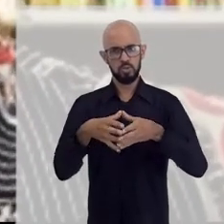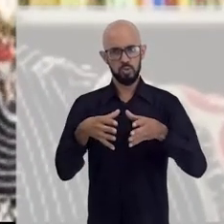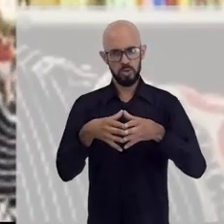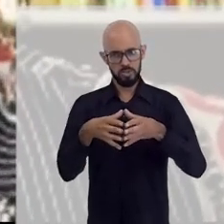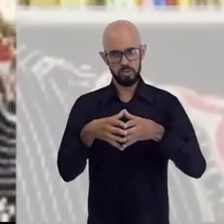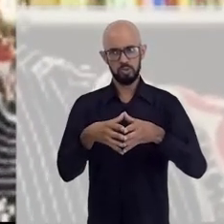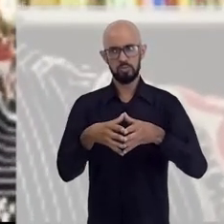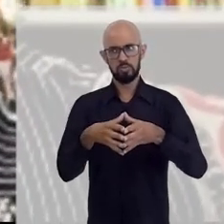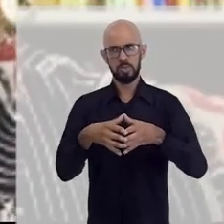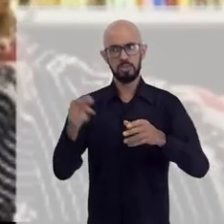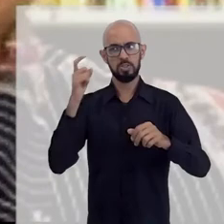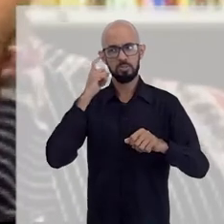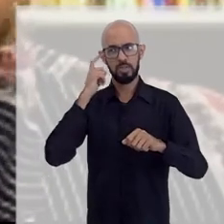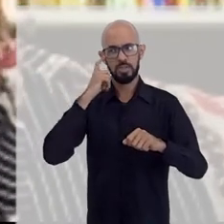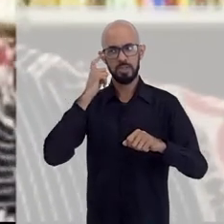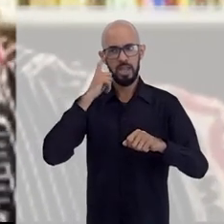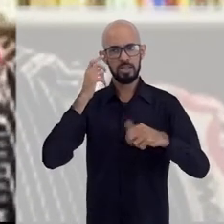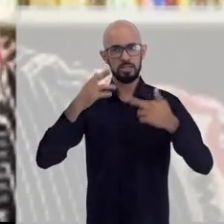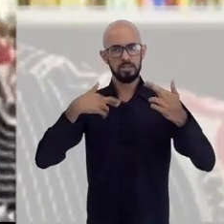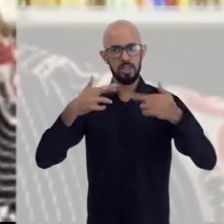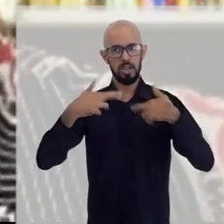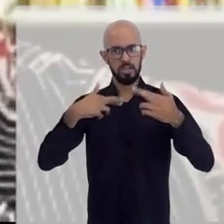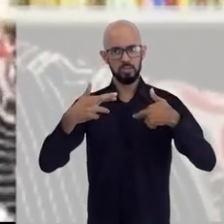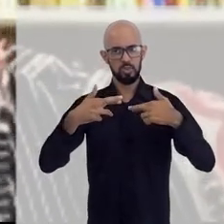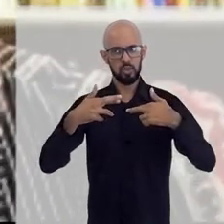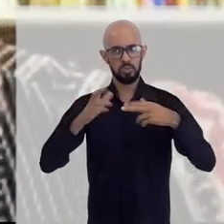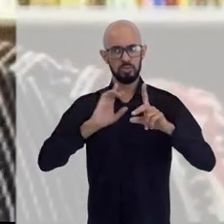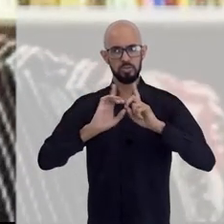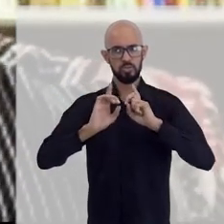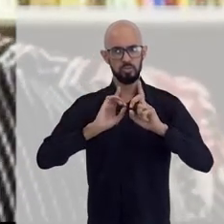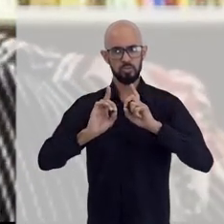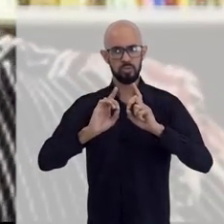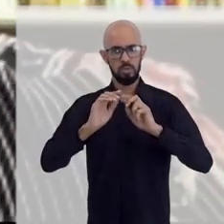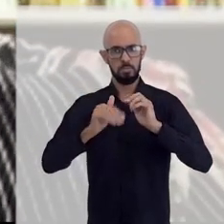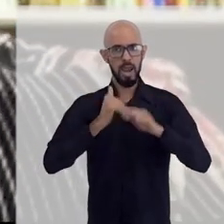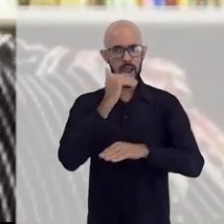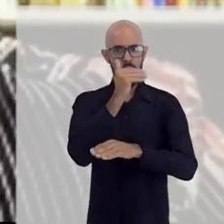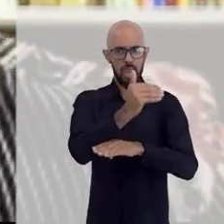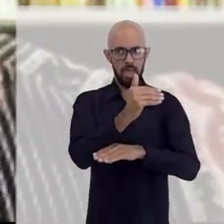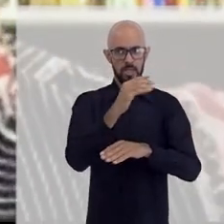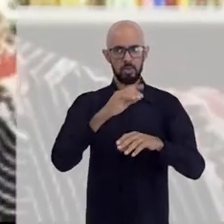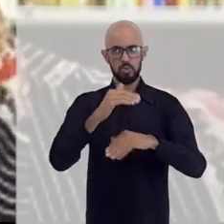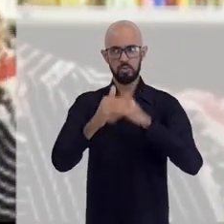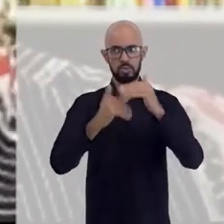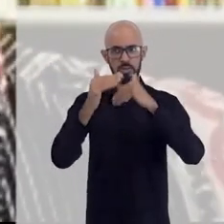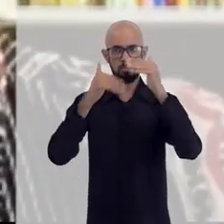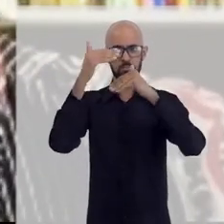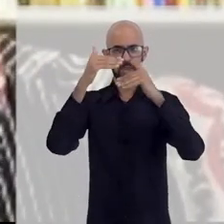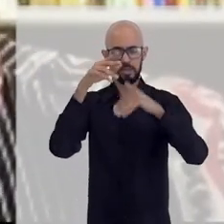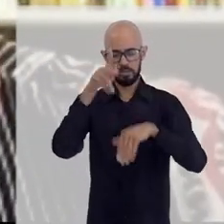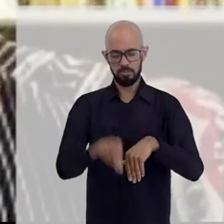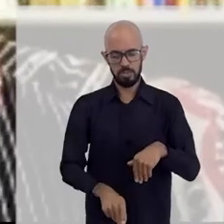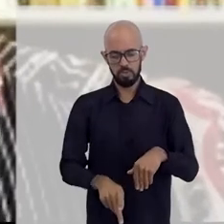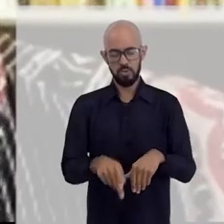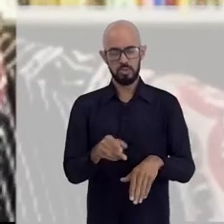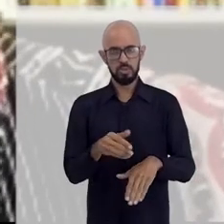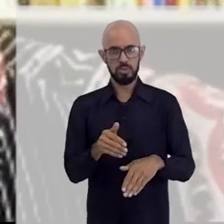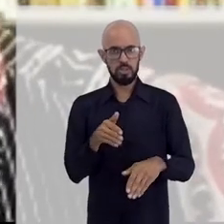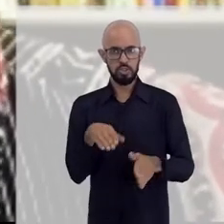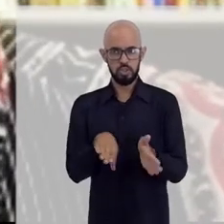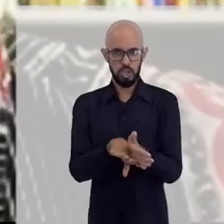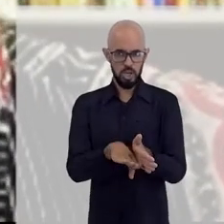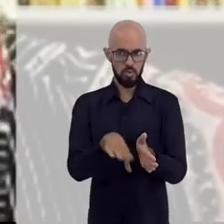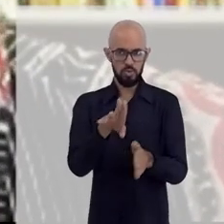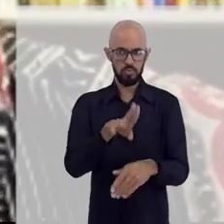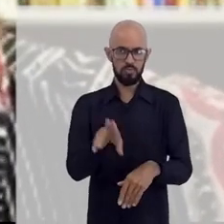esses coletivos que chegam, para que a gente repense essas relações e essas discussões, para além da questão do desempenho das pessoas que chegam à universidade, né,